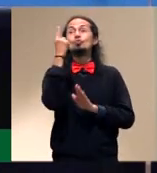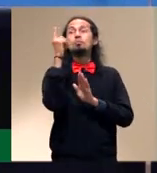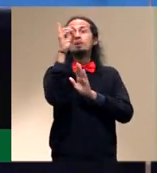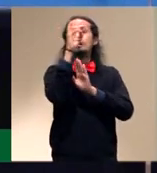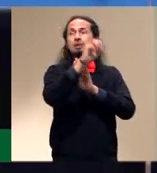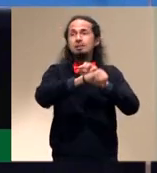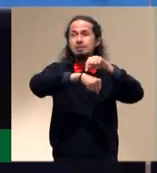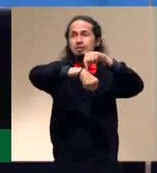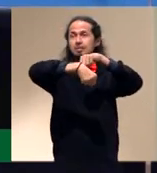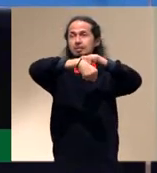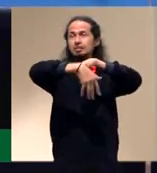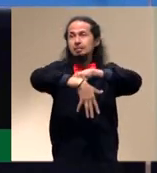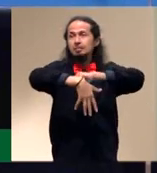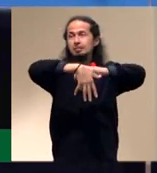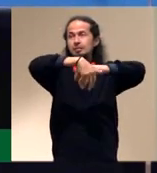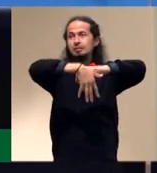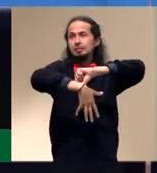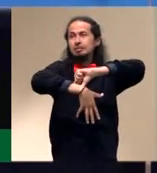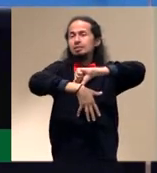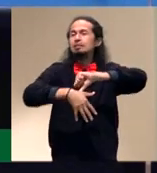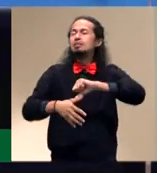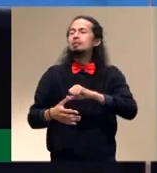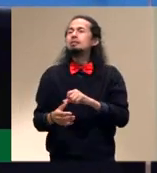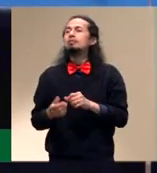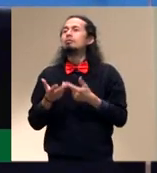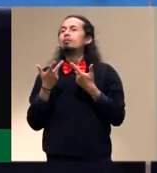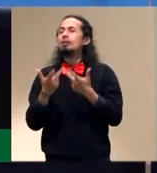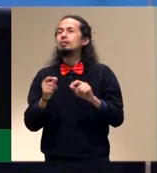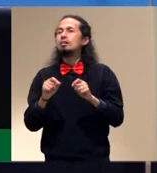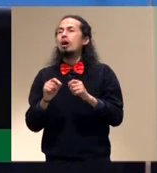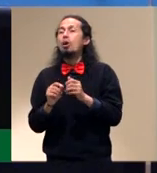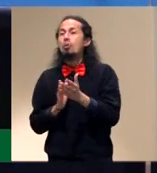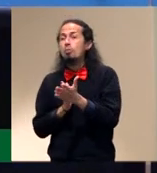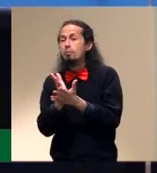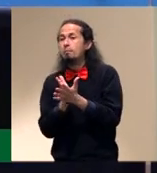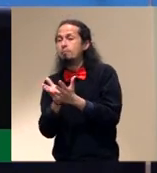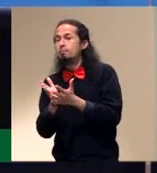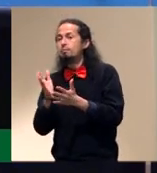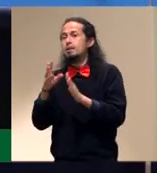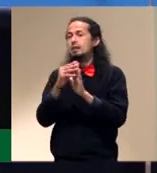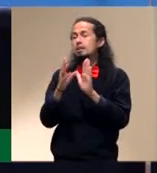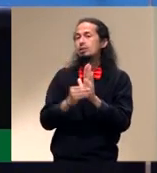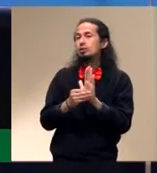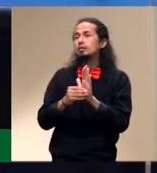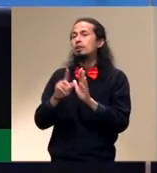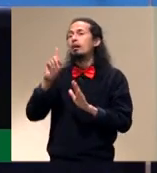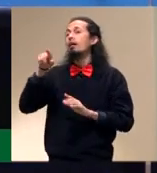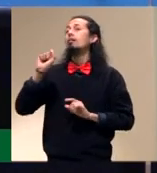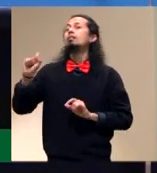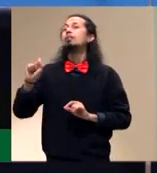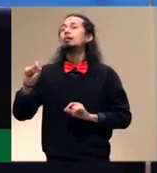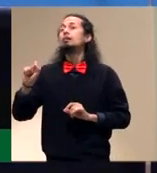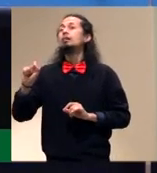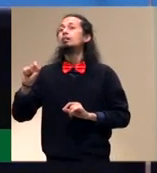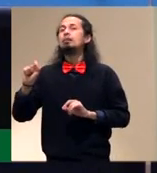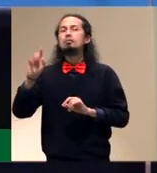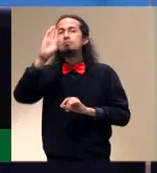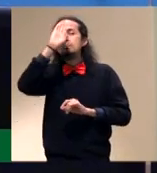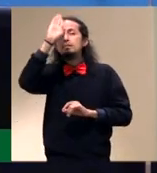eixo metodológico da ação é a... Vou fazer que nem professora de anos iniciais. O que é? É a